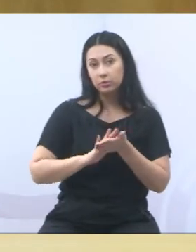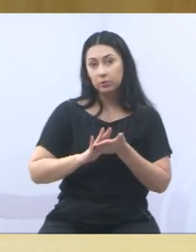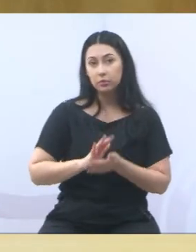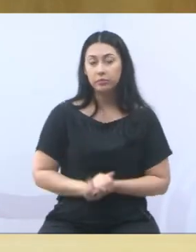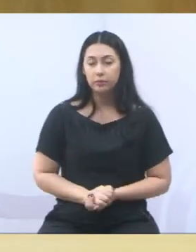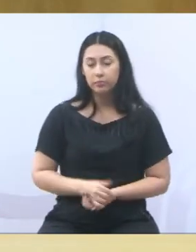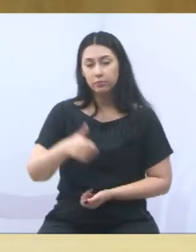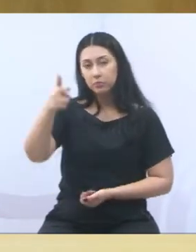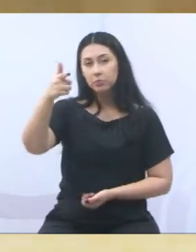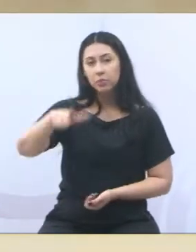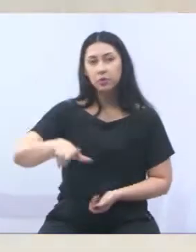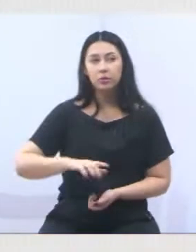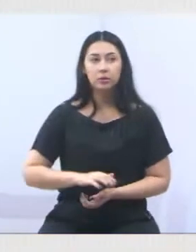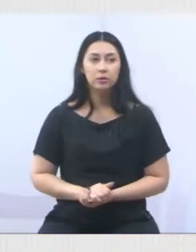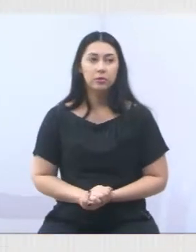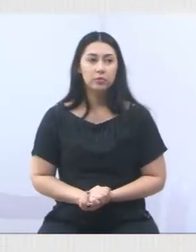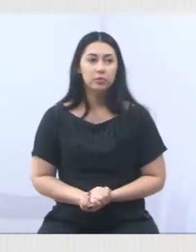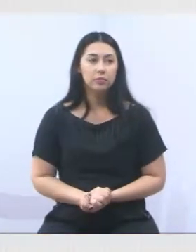Próximo.